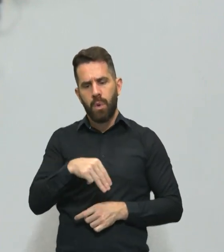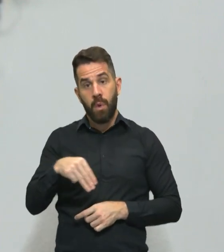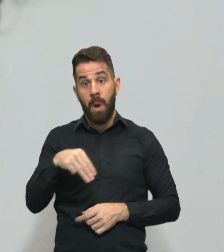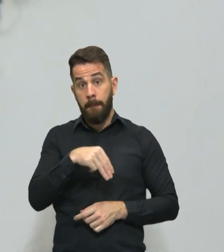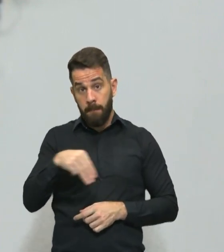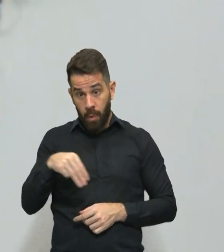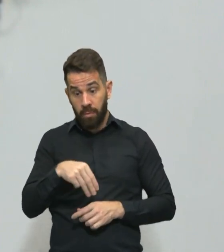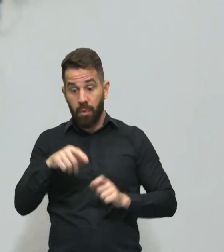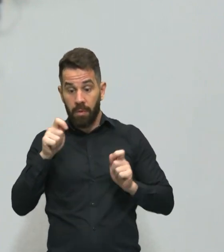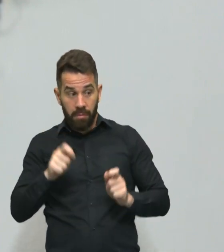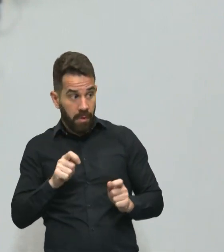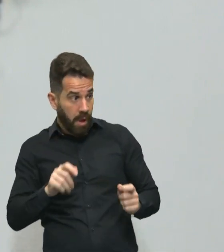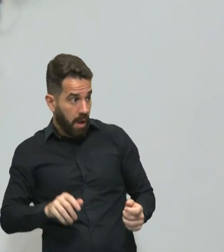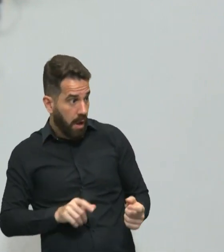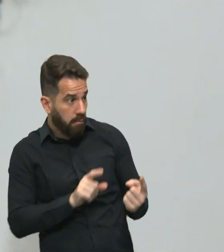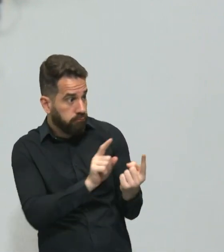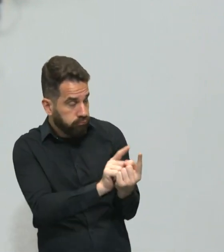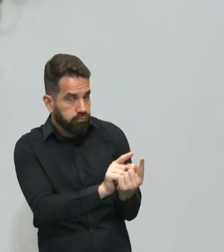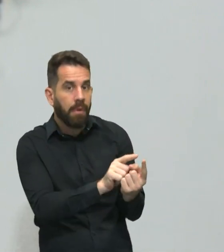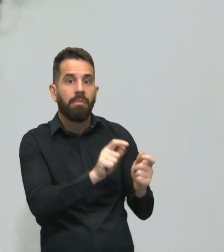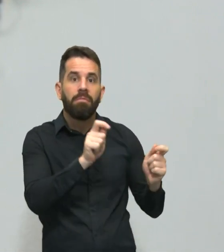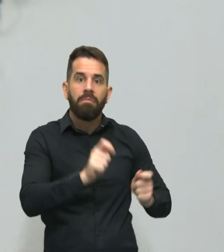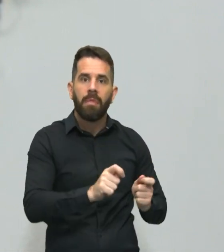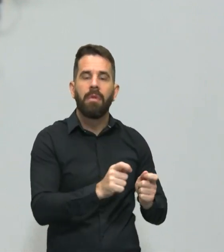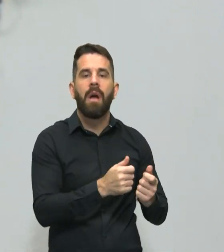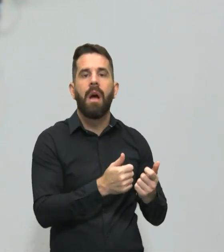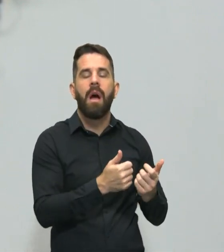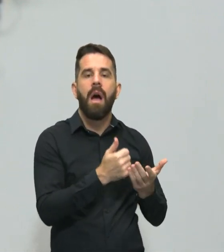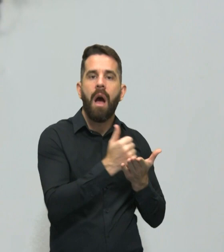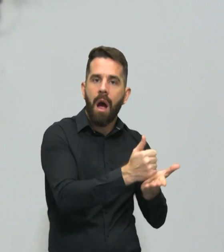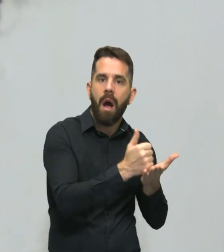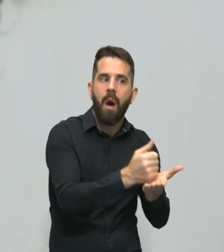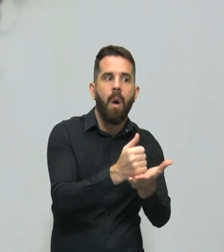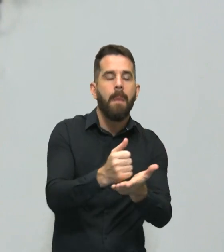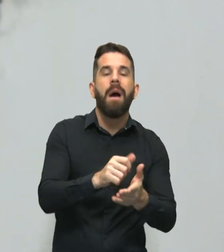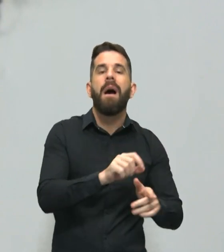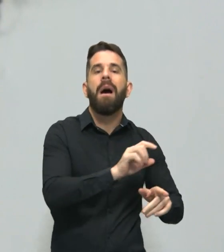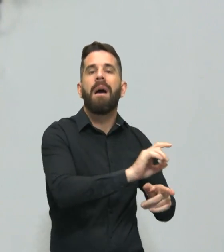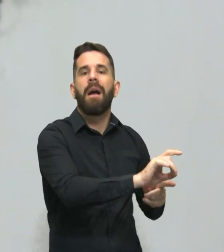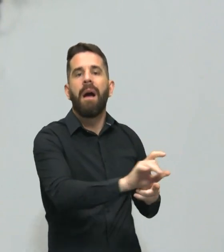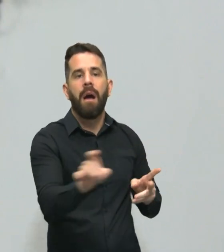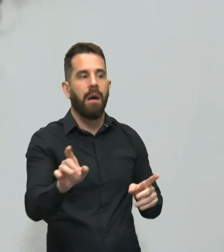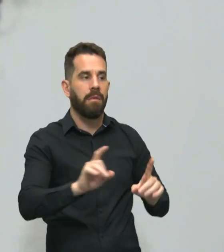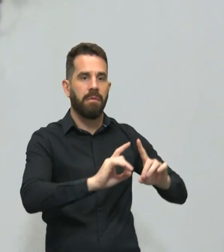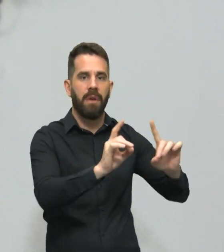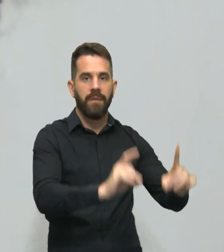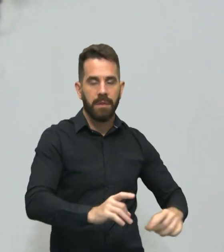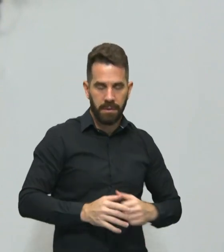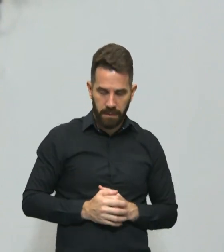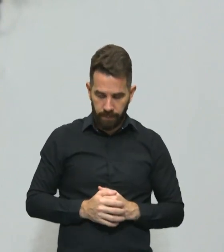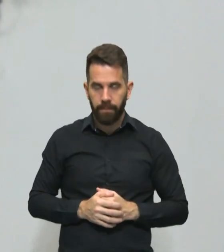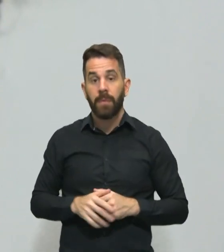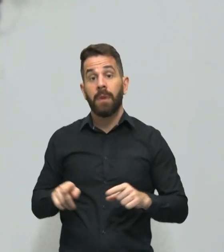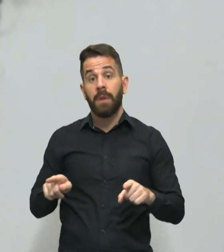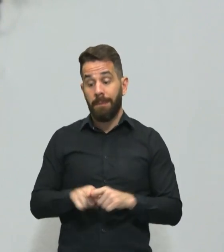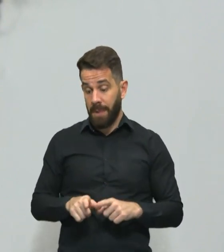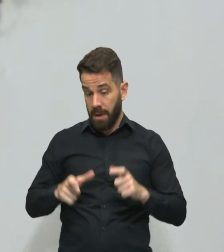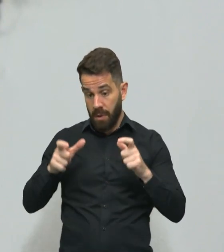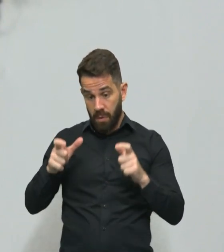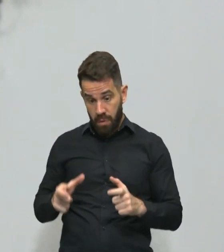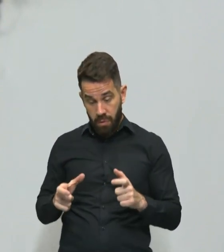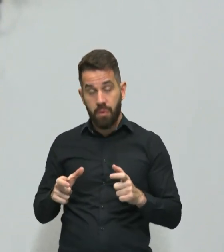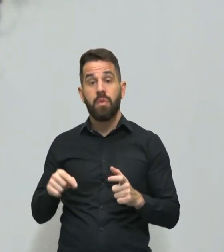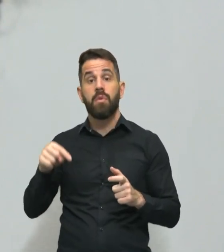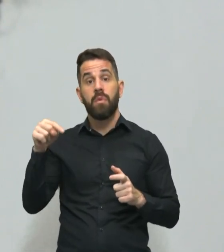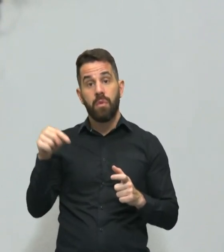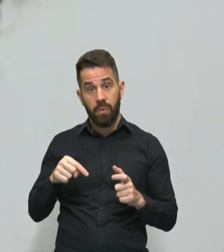possam acompanhar os alunos dependendo da deficiência, né? Uhum. Além disso, nós temos o espaço físico na Biblioteca